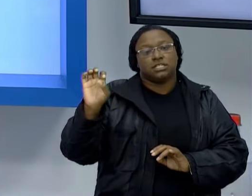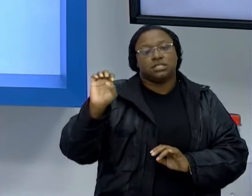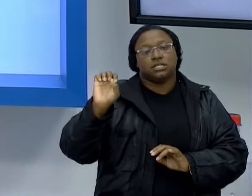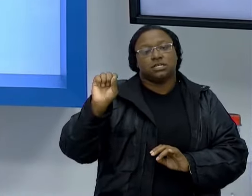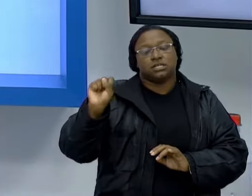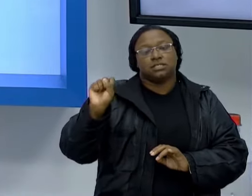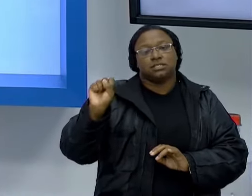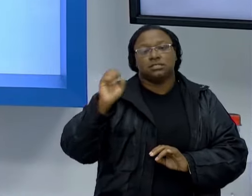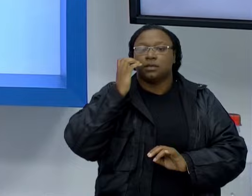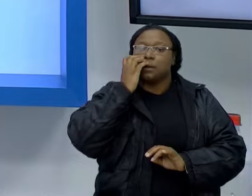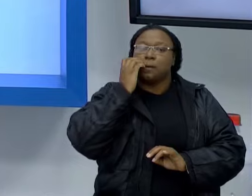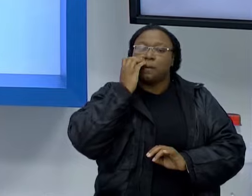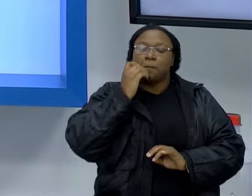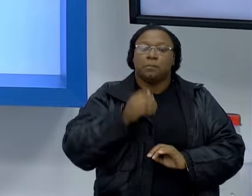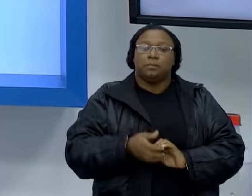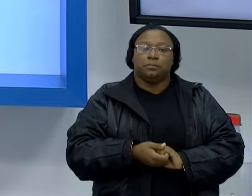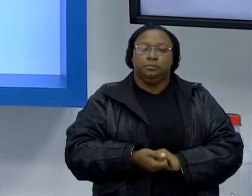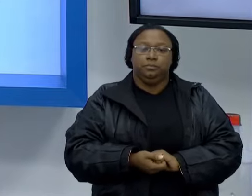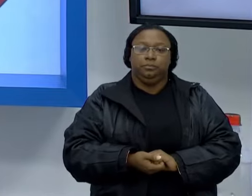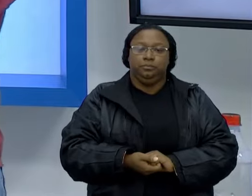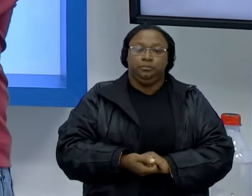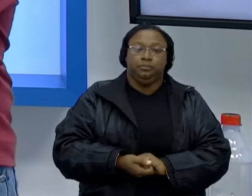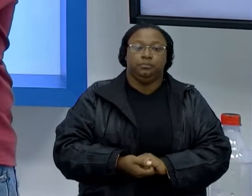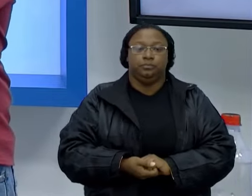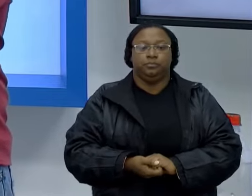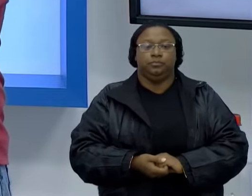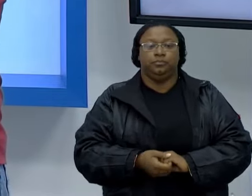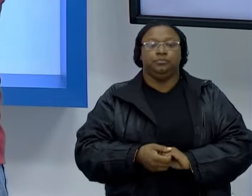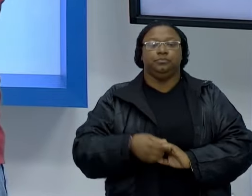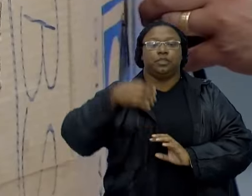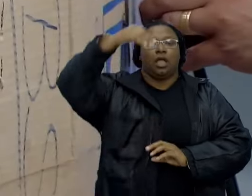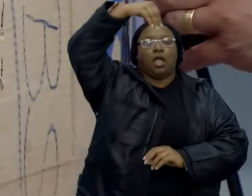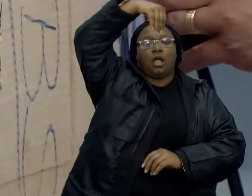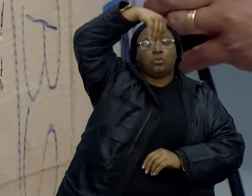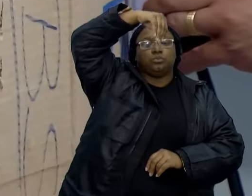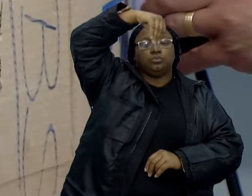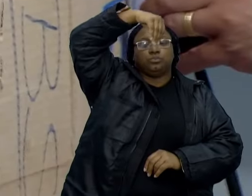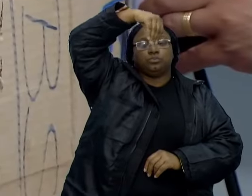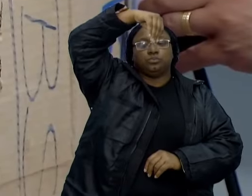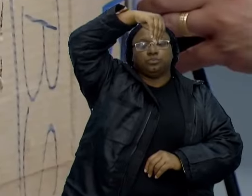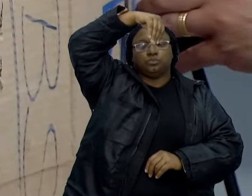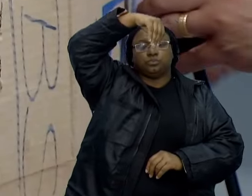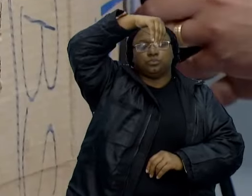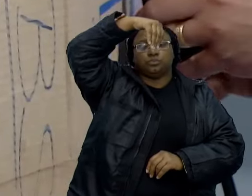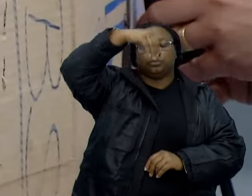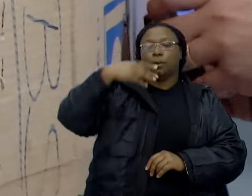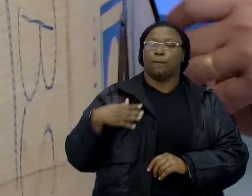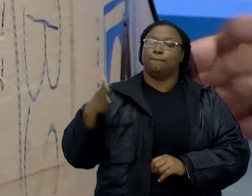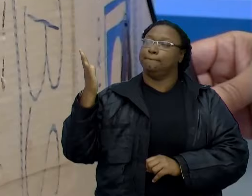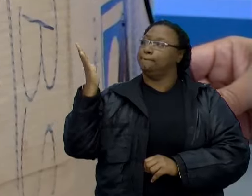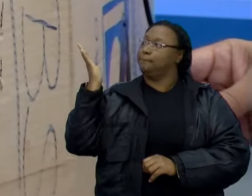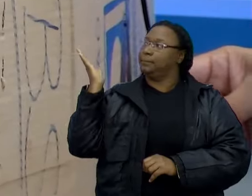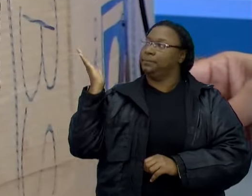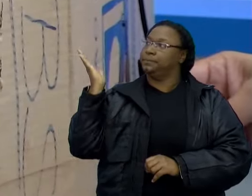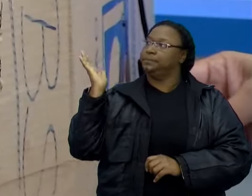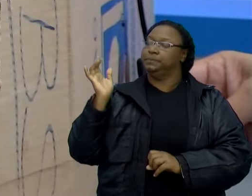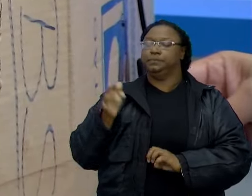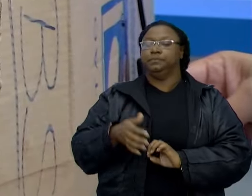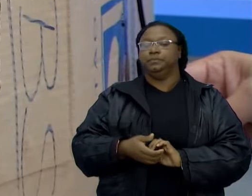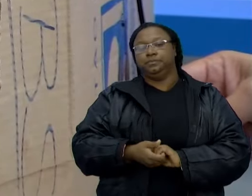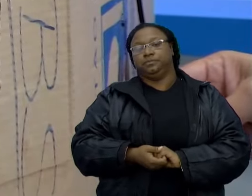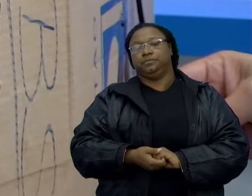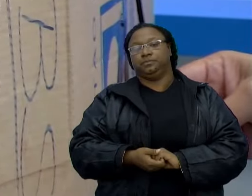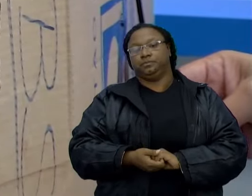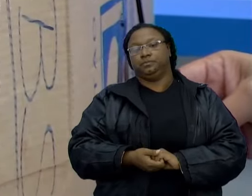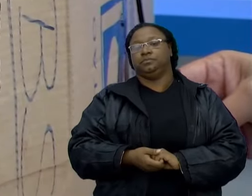câmera vai pegar para você ver como é difícil. Ó. Olha lá, a lampadinha está lá dentro. Ó. É isso daí.